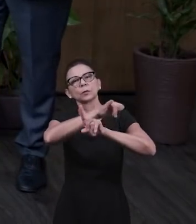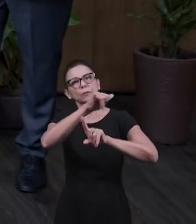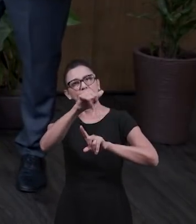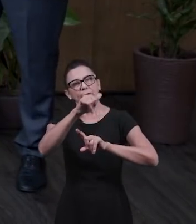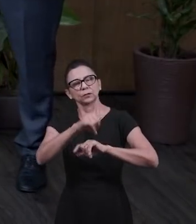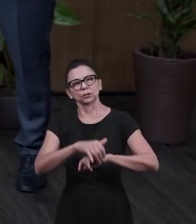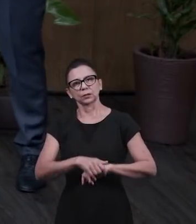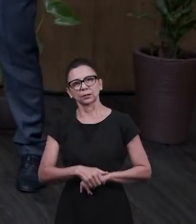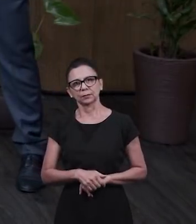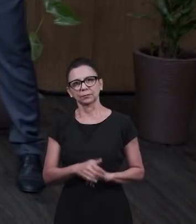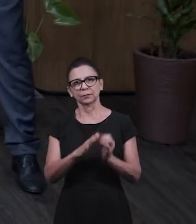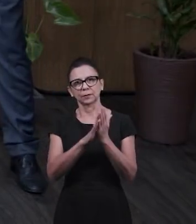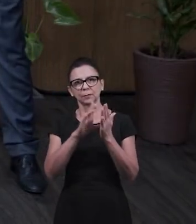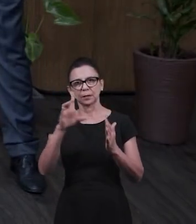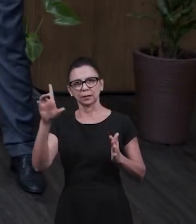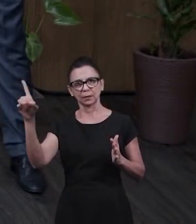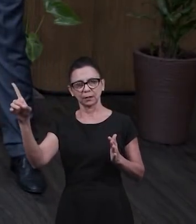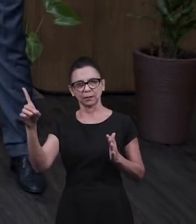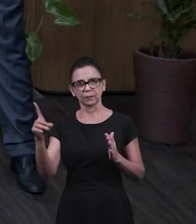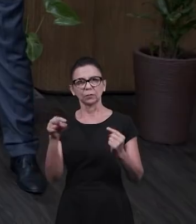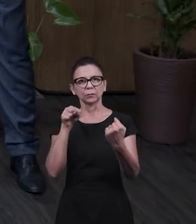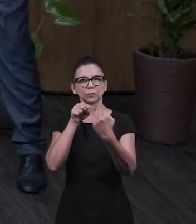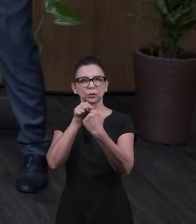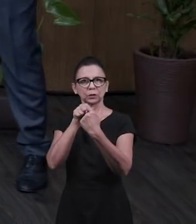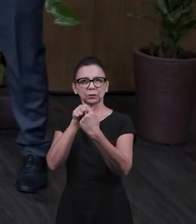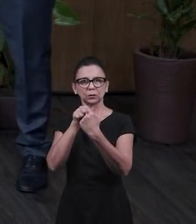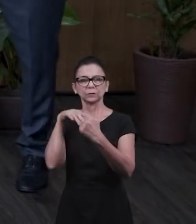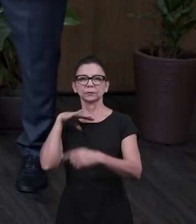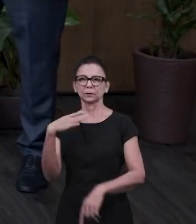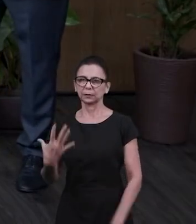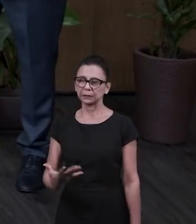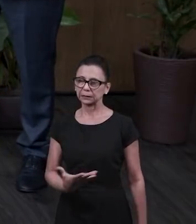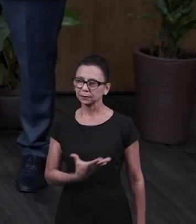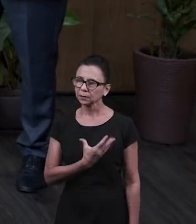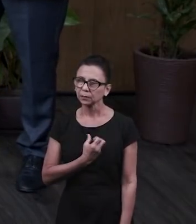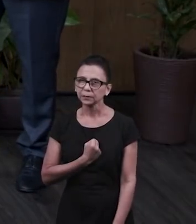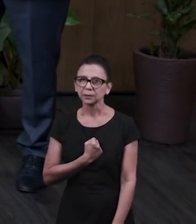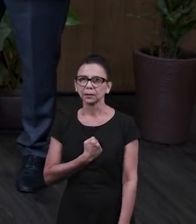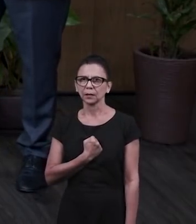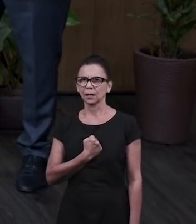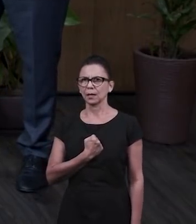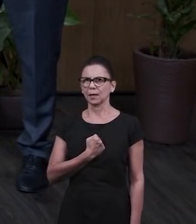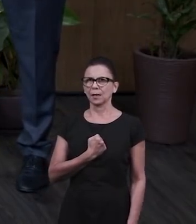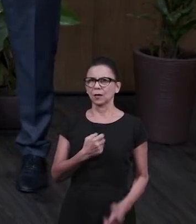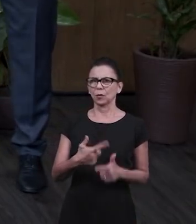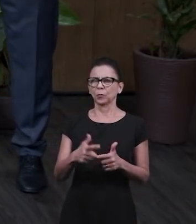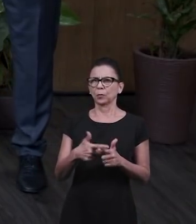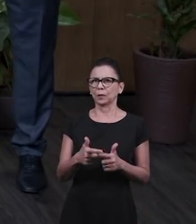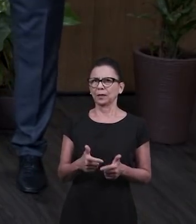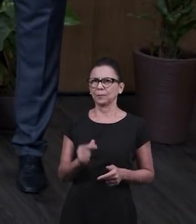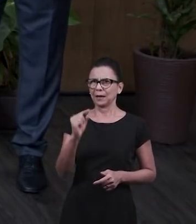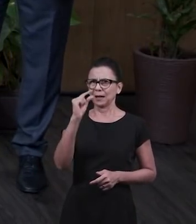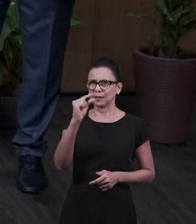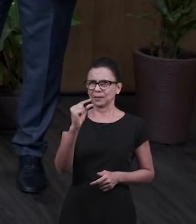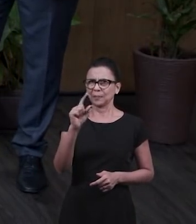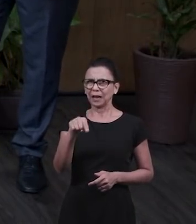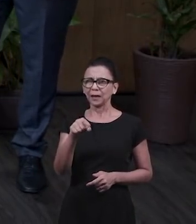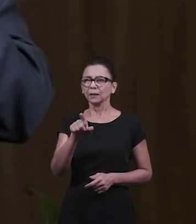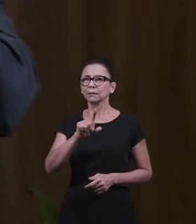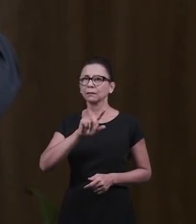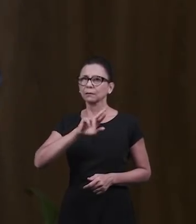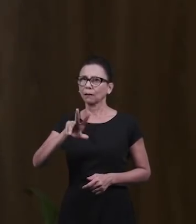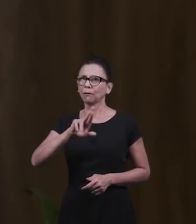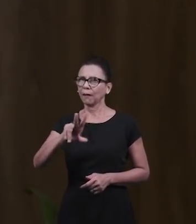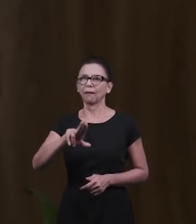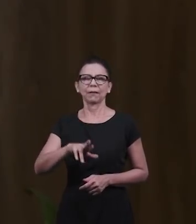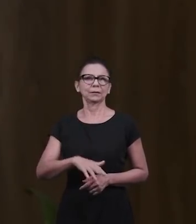salvação. Destacando, Daniel, que o problema não está na semente. Não está na semente. Que é sempre a mesma.